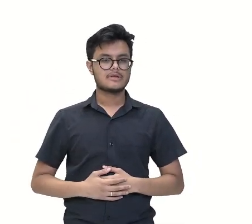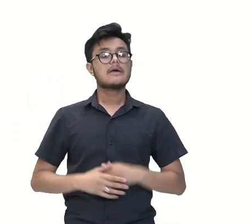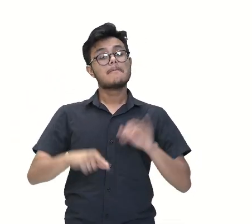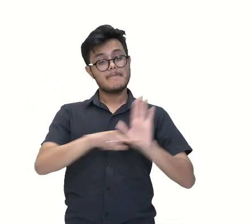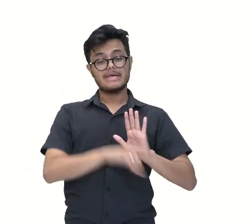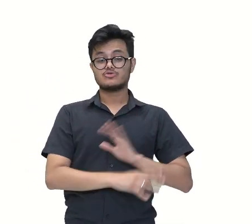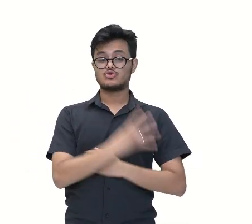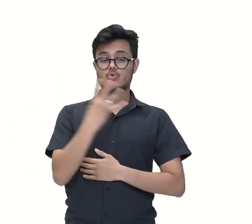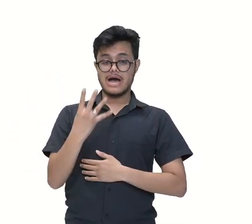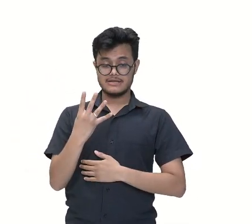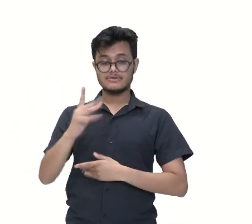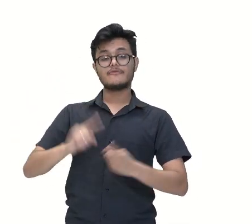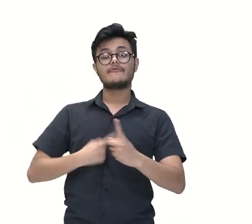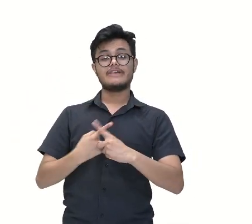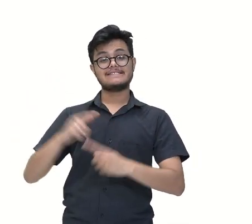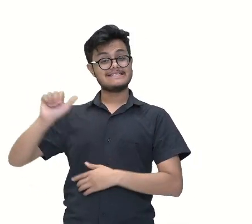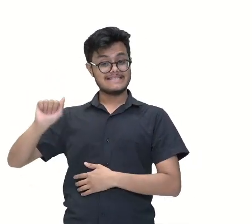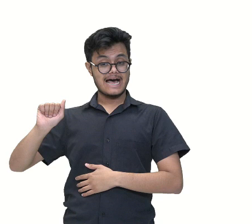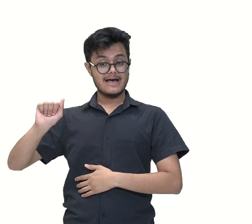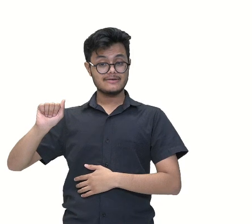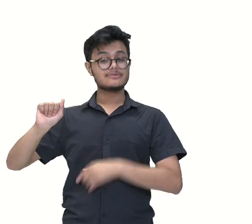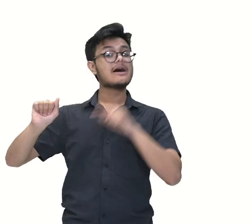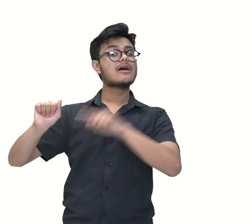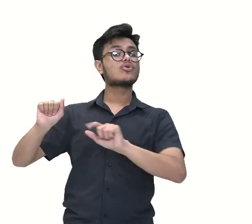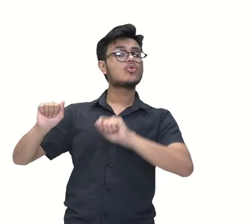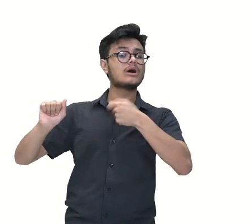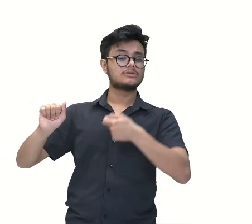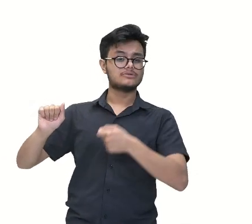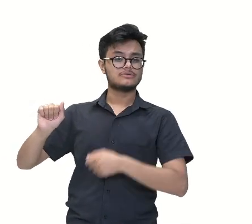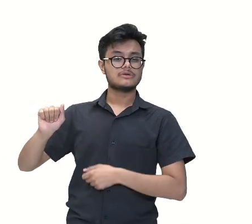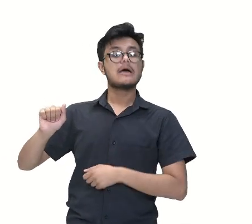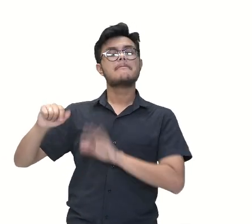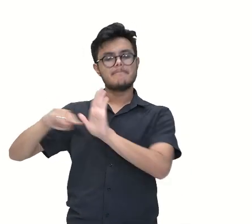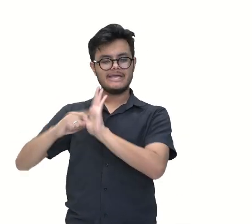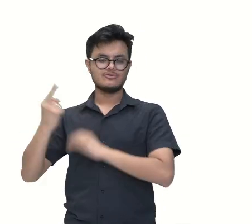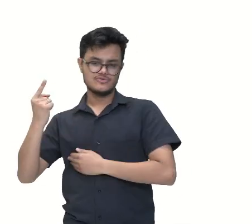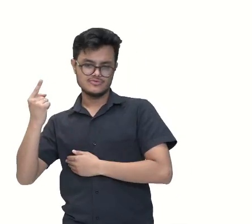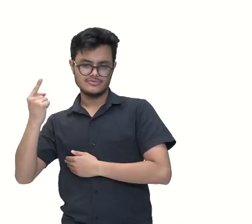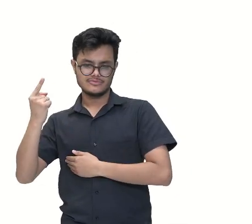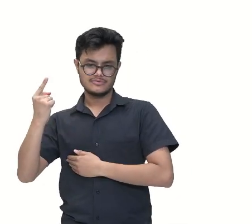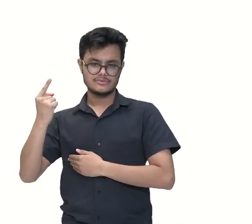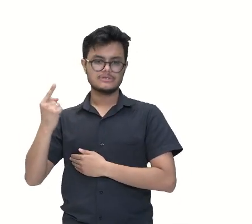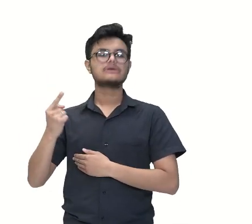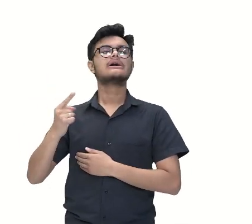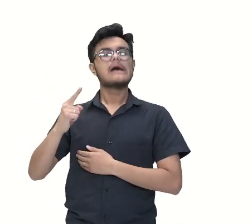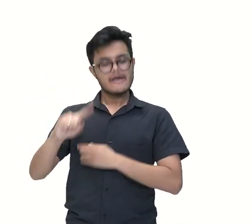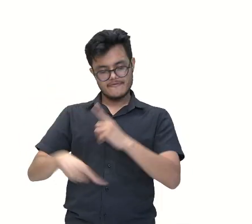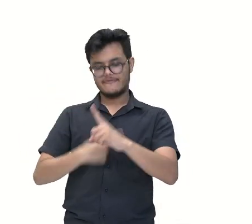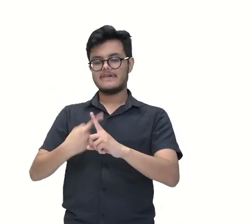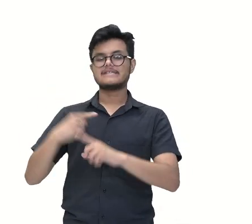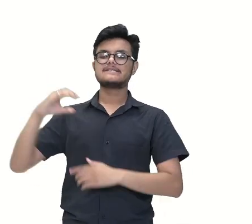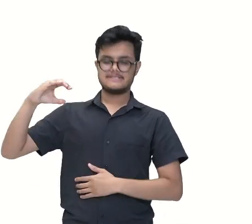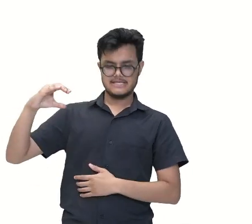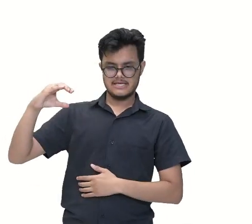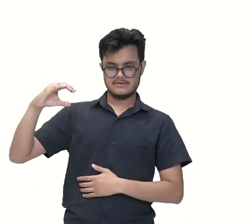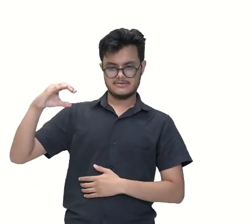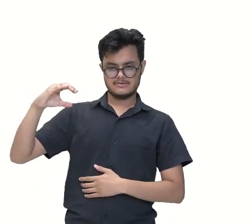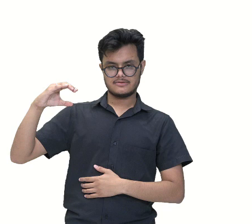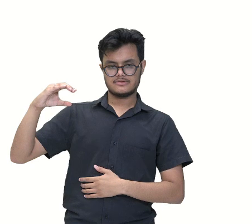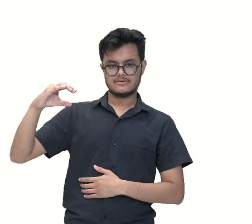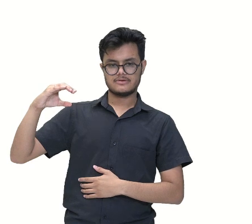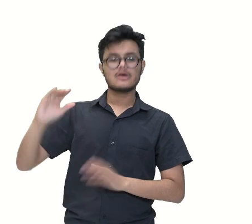Menos 4 vezes o valor do coeficiente a, que é menos 1, vezes o valor do